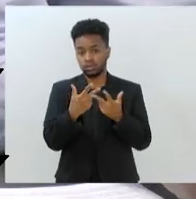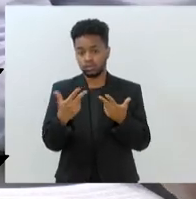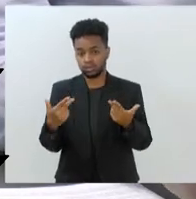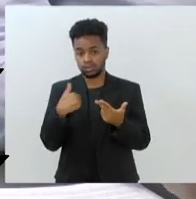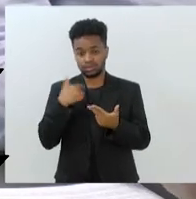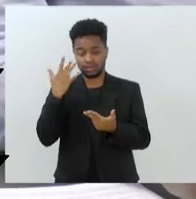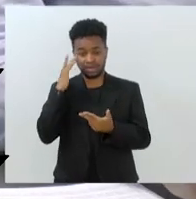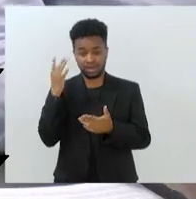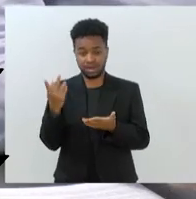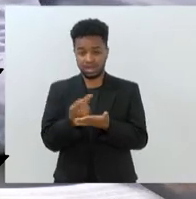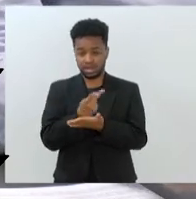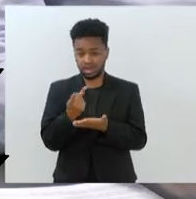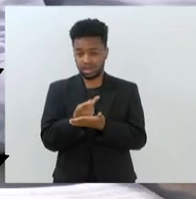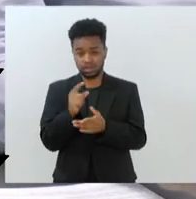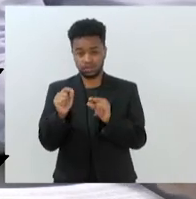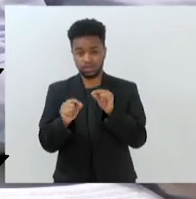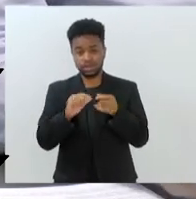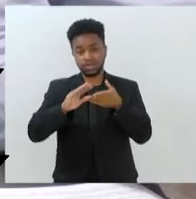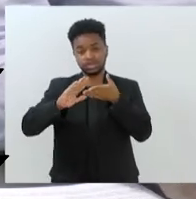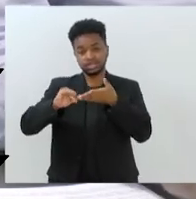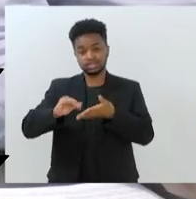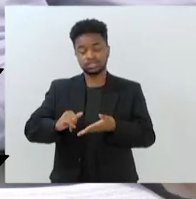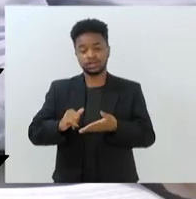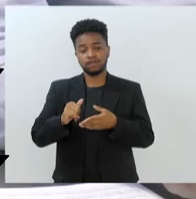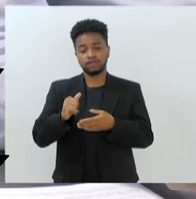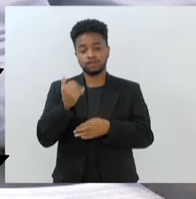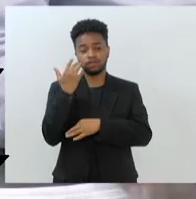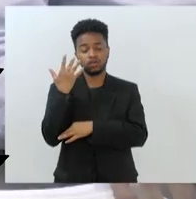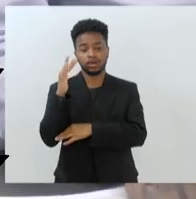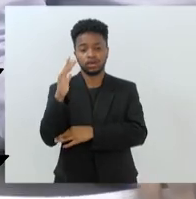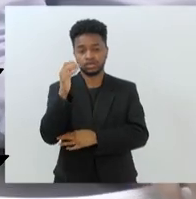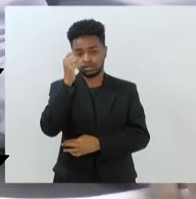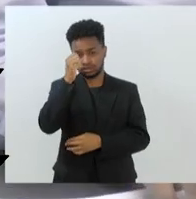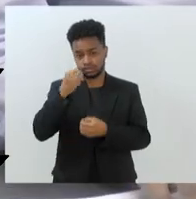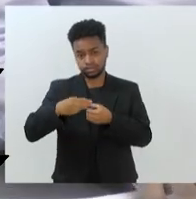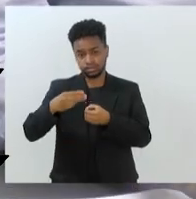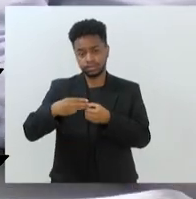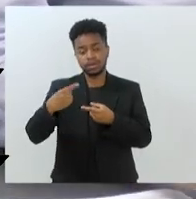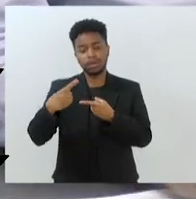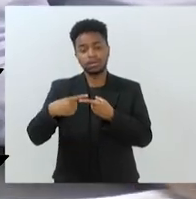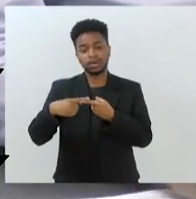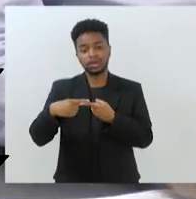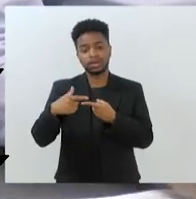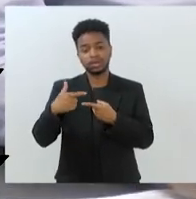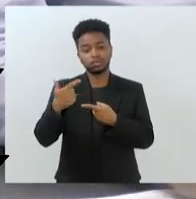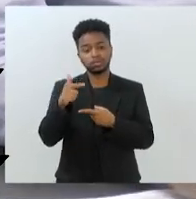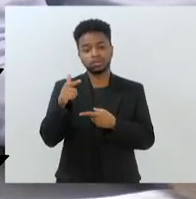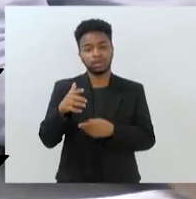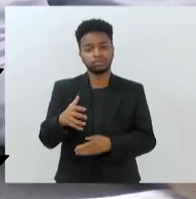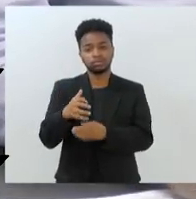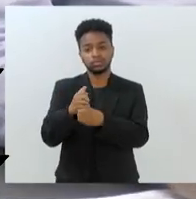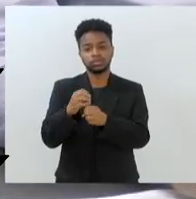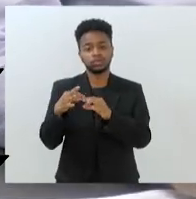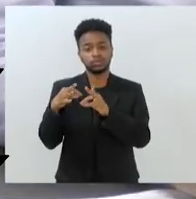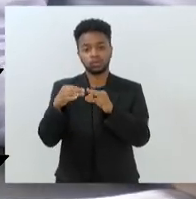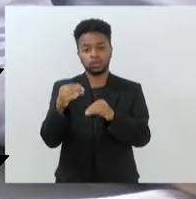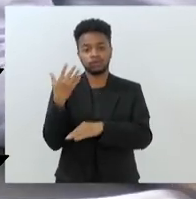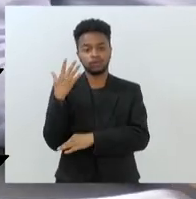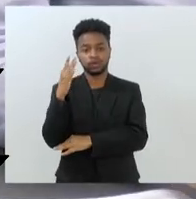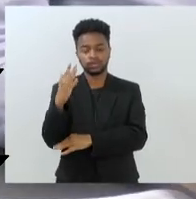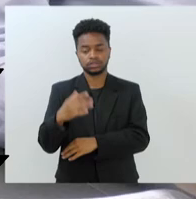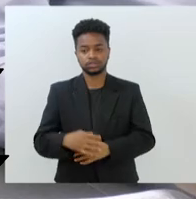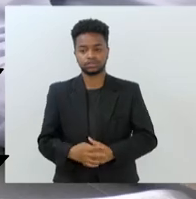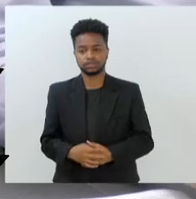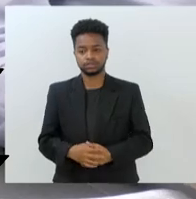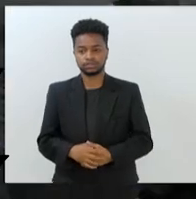acho errado, suprimir as florestas municipais, porque você fica com um quadro incompleto das florestas públicas. Presidente. Senhor